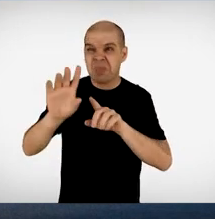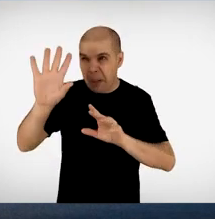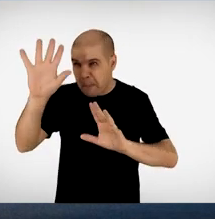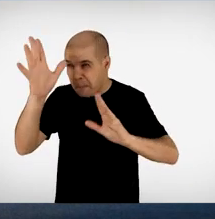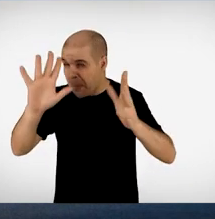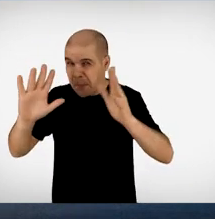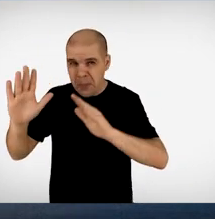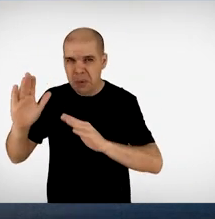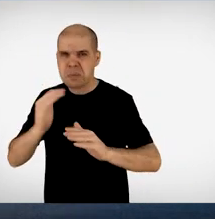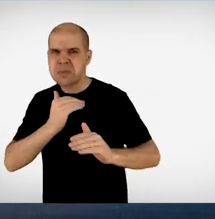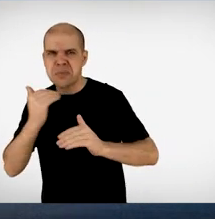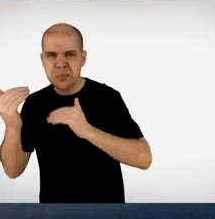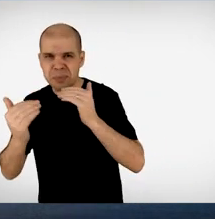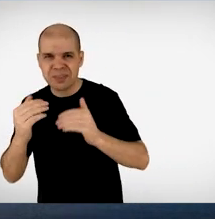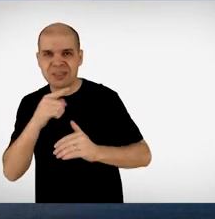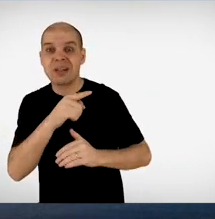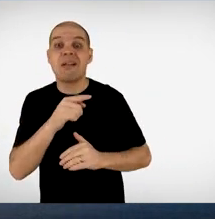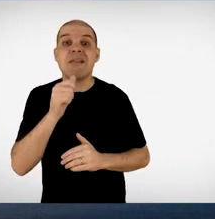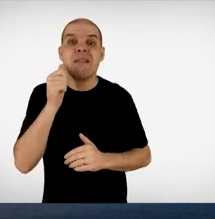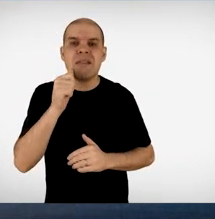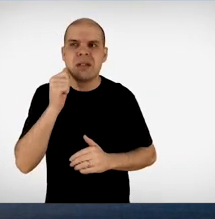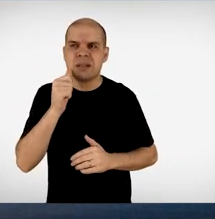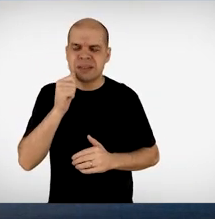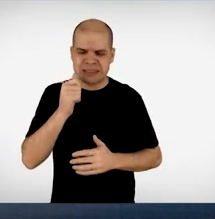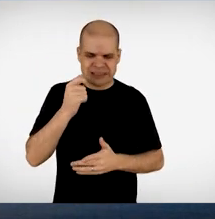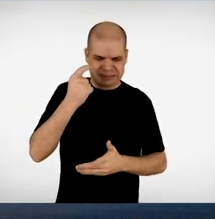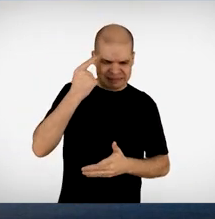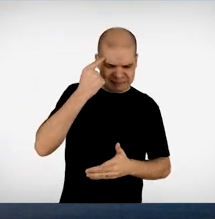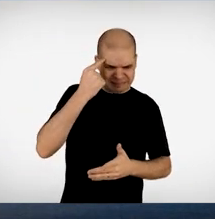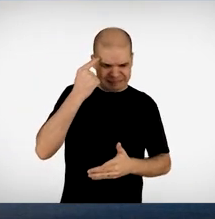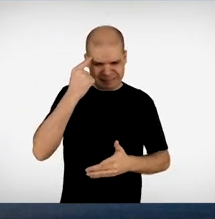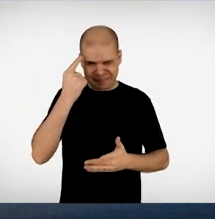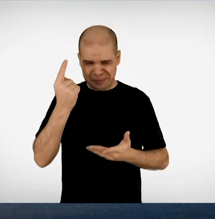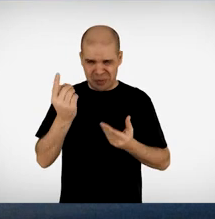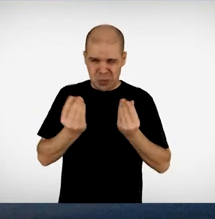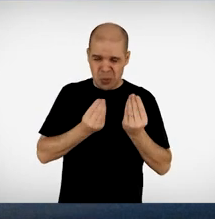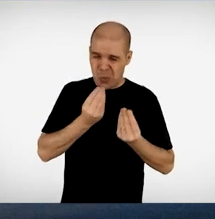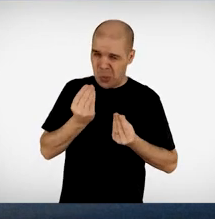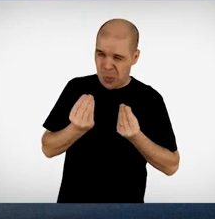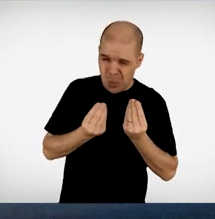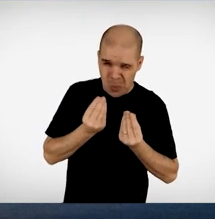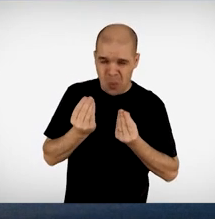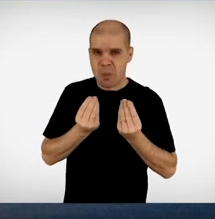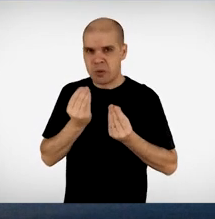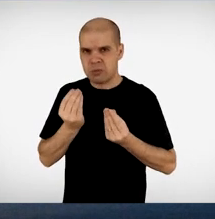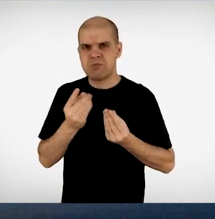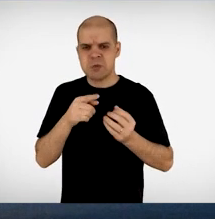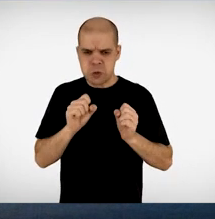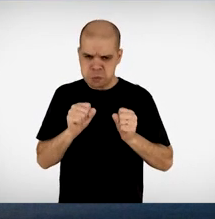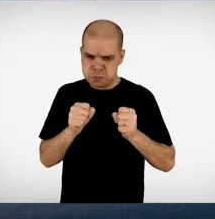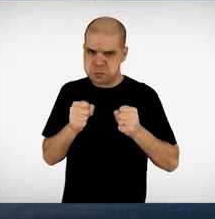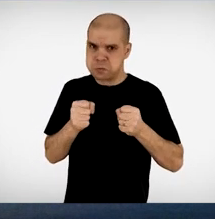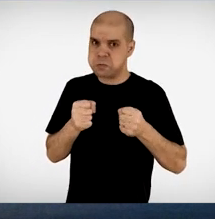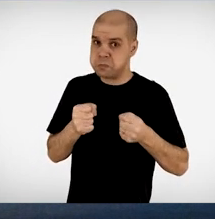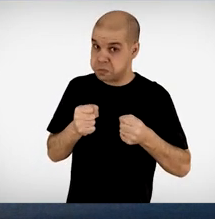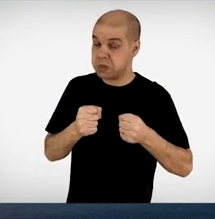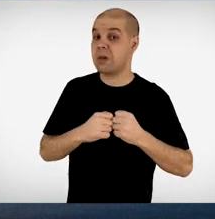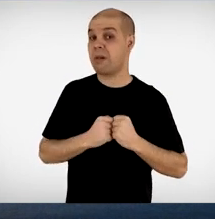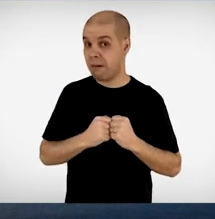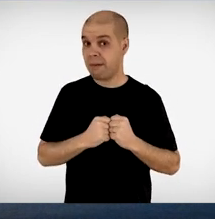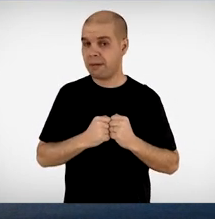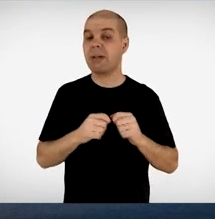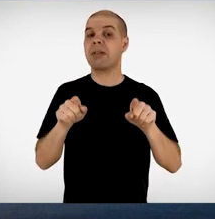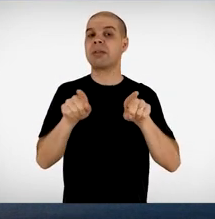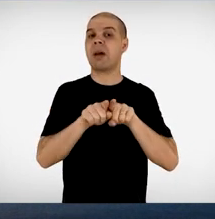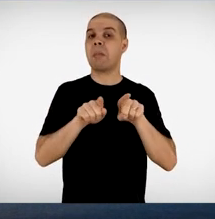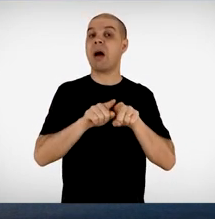ao encarar a morte e as dores que são inerentes à vida. Ela costuma se colocar em primeiro lugar, não